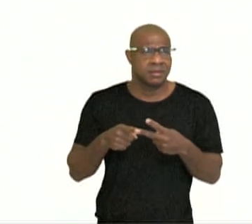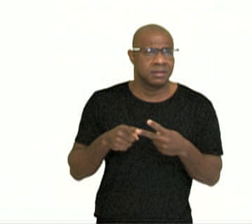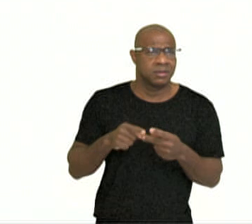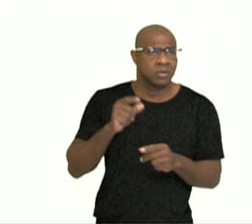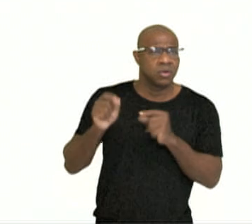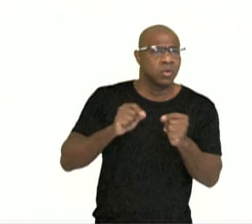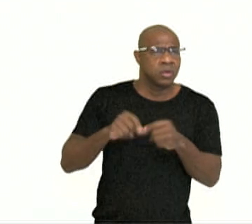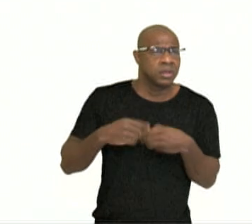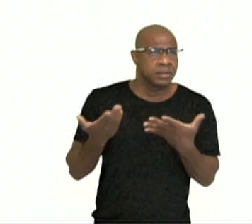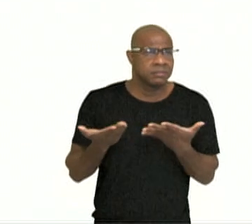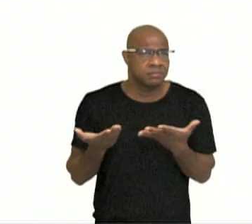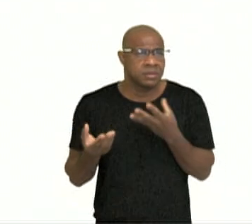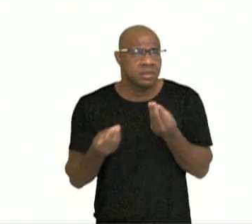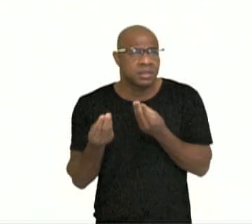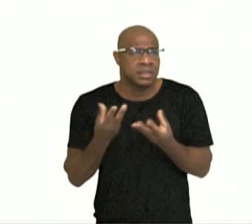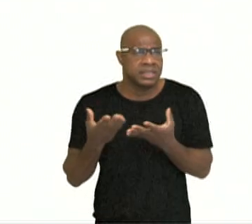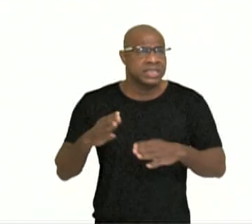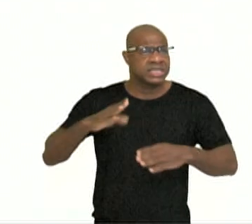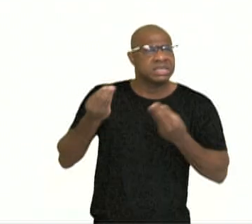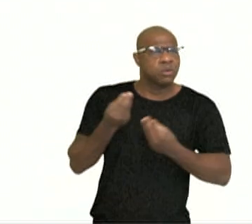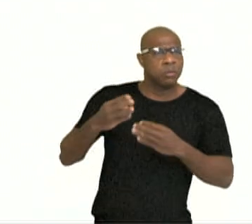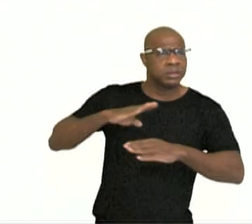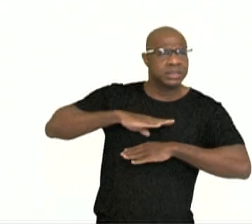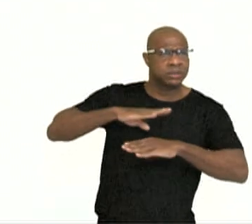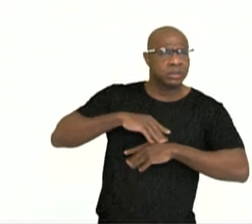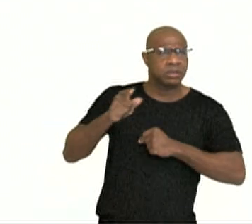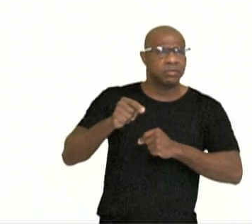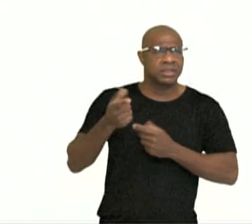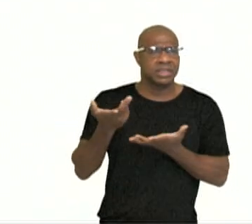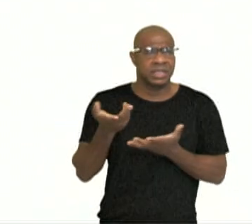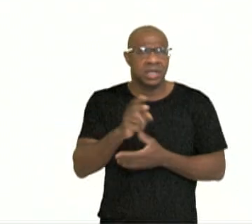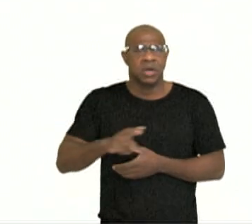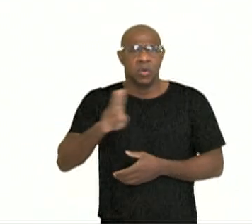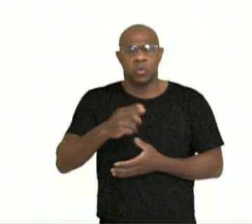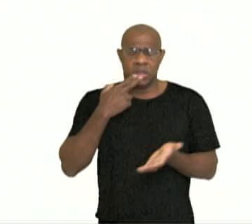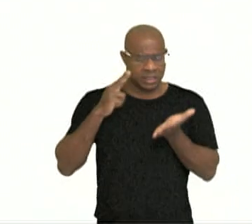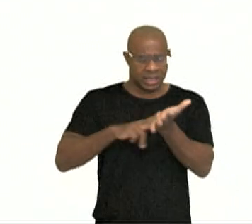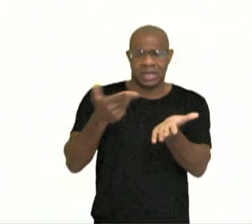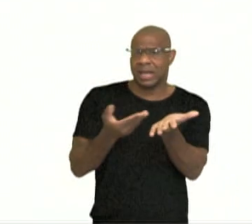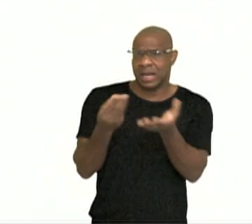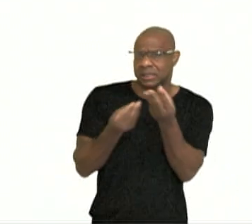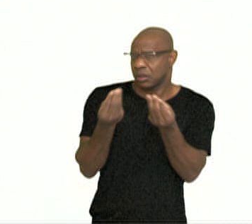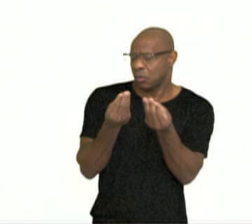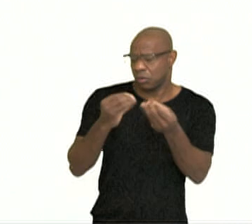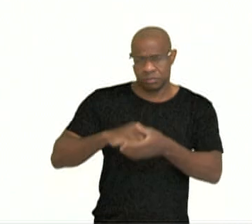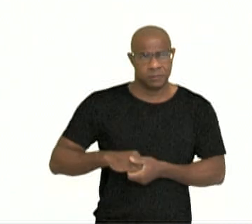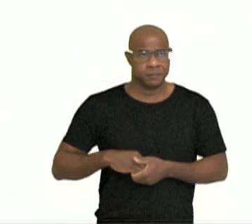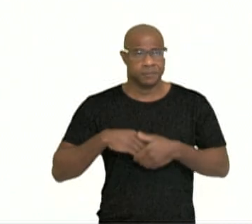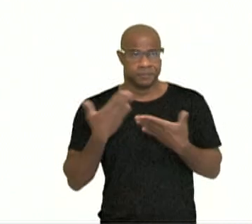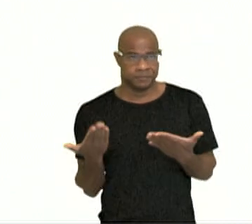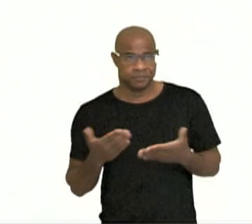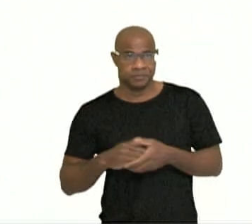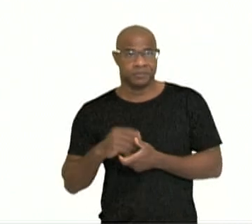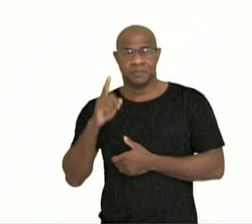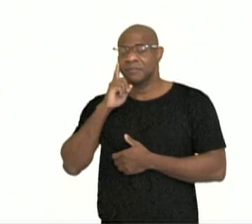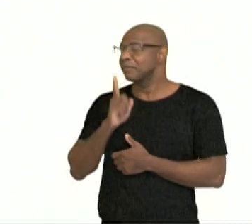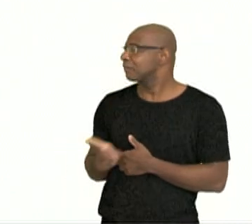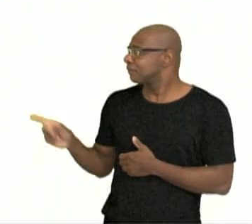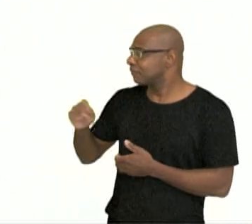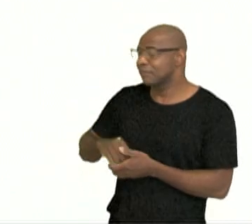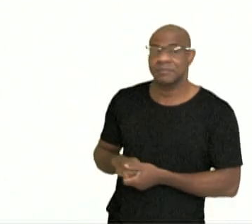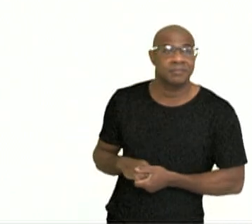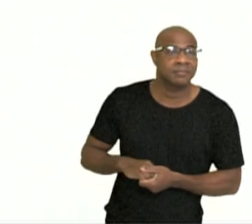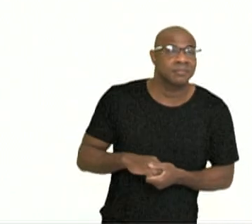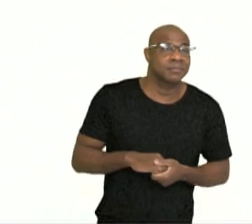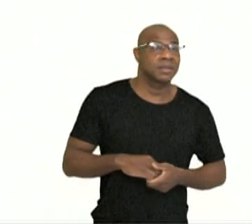e-mail ou em outras tantas formas de comunicação instantânea, né? De fato, né, a gente vai perceber ao longo da aula que a epístola passou por